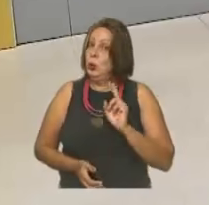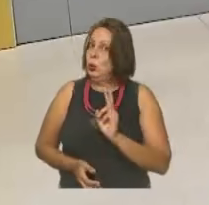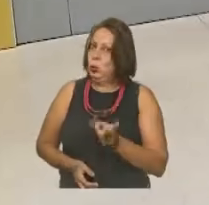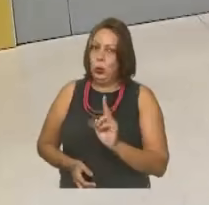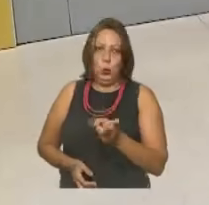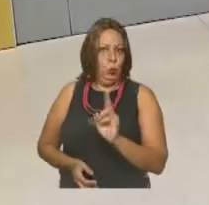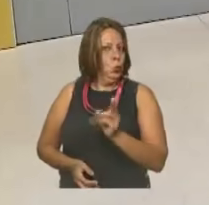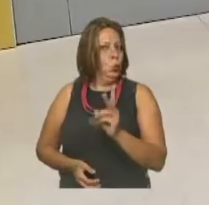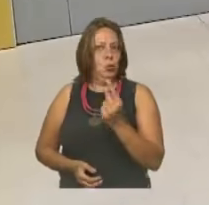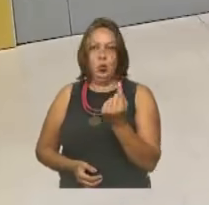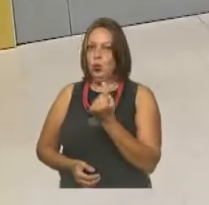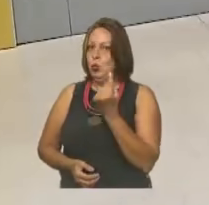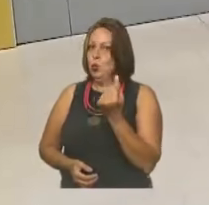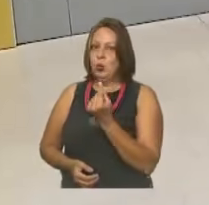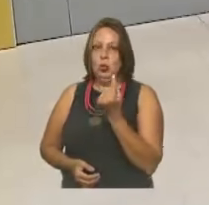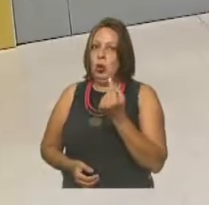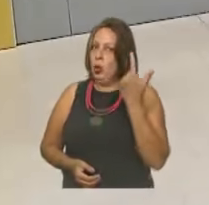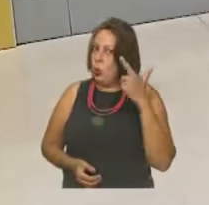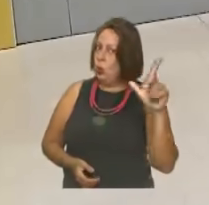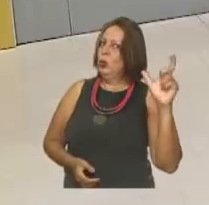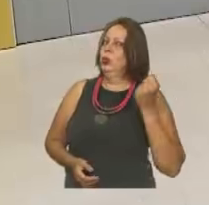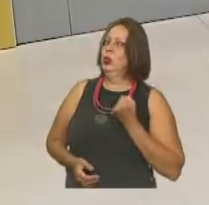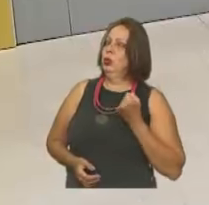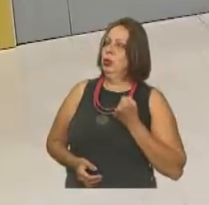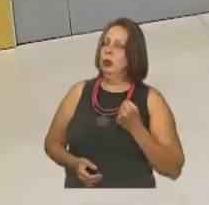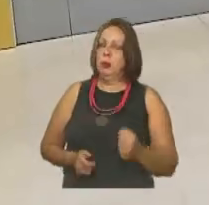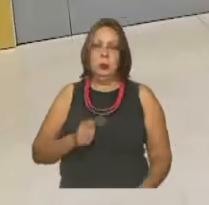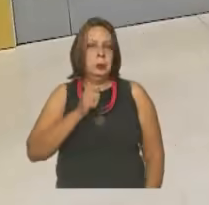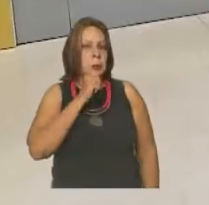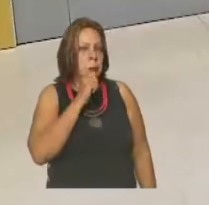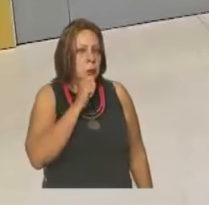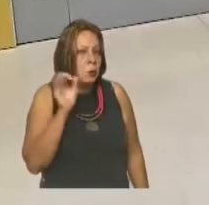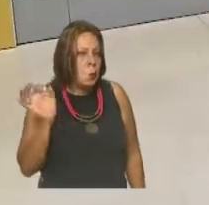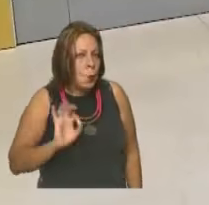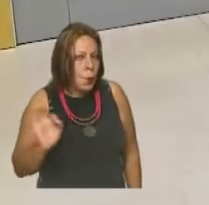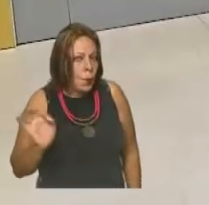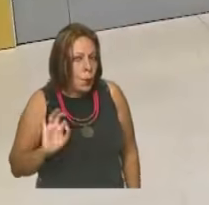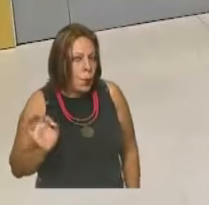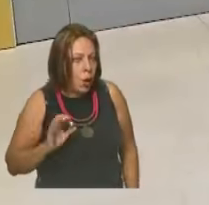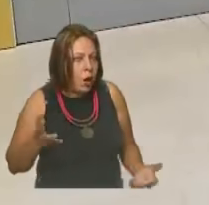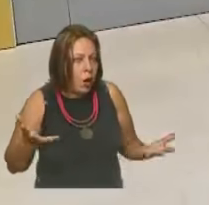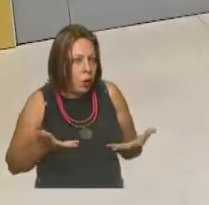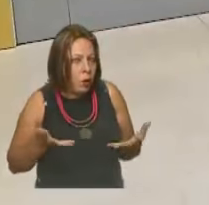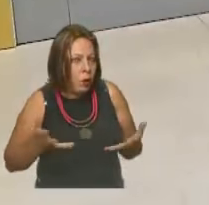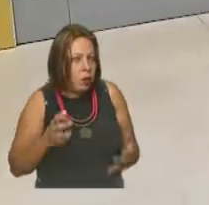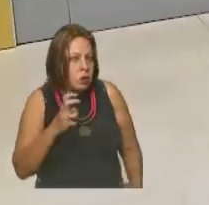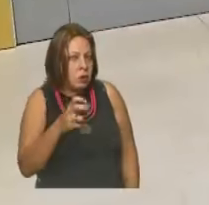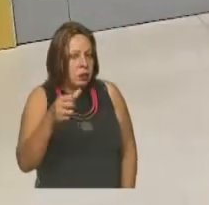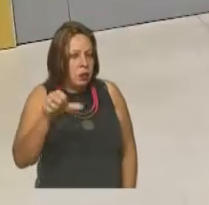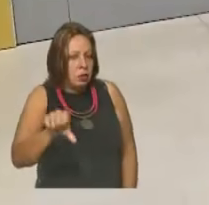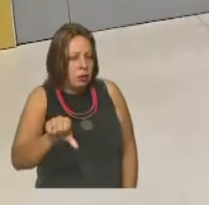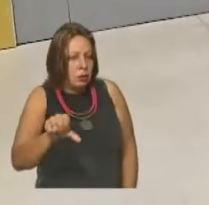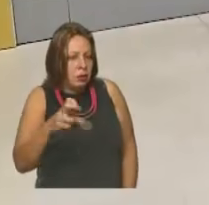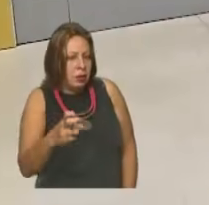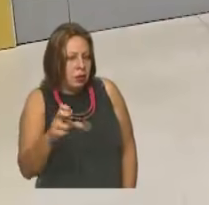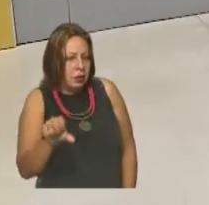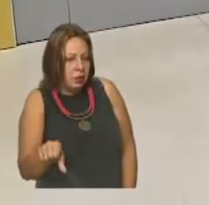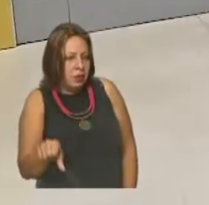na mesma. Chama mais uma bolinha. Não foi nessa daí, pode ser agora. 59,